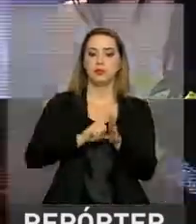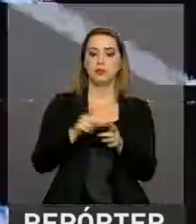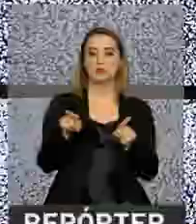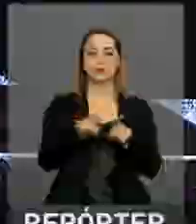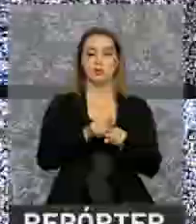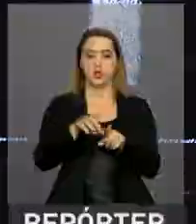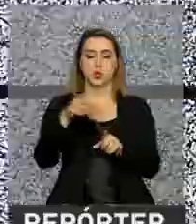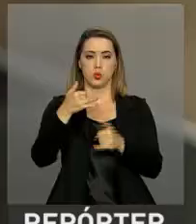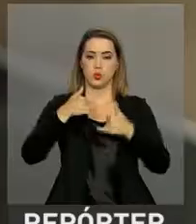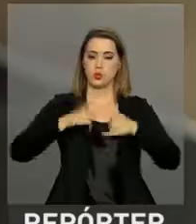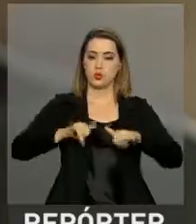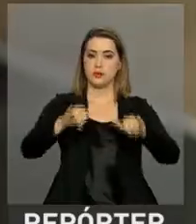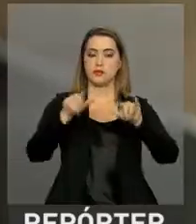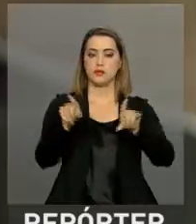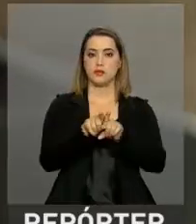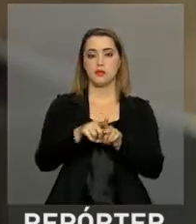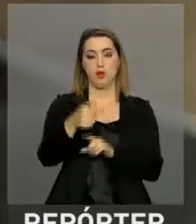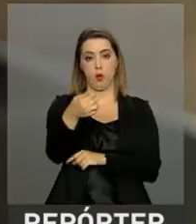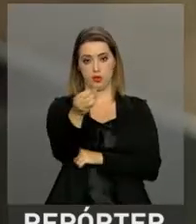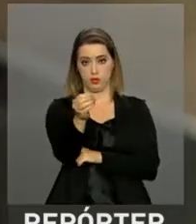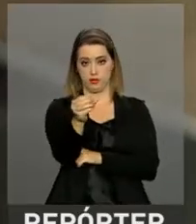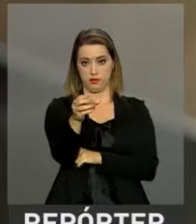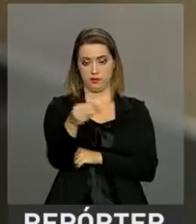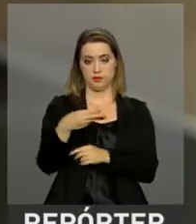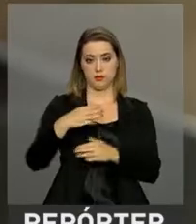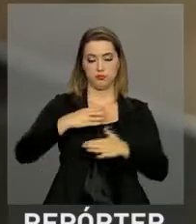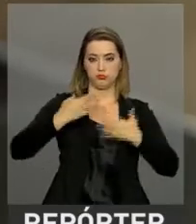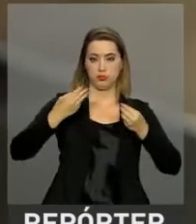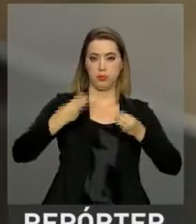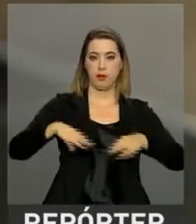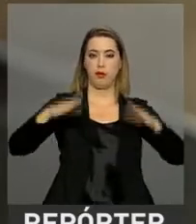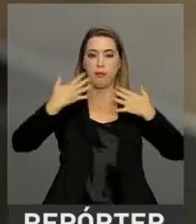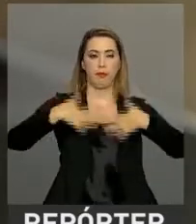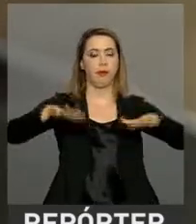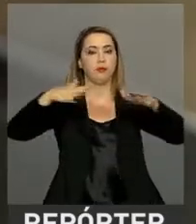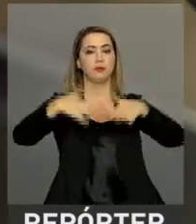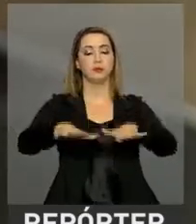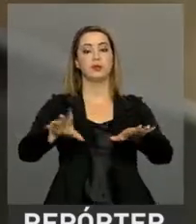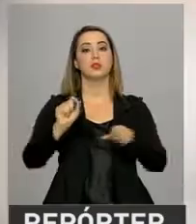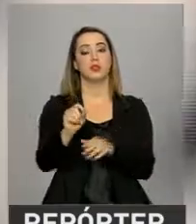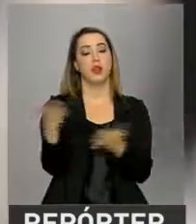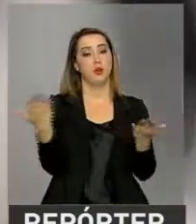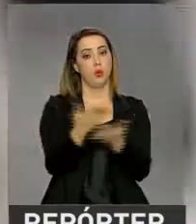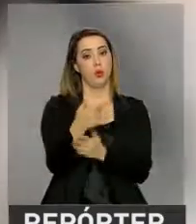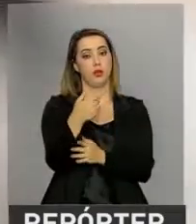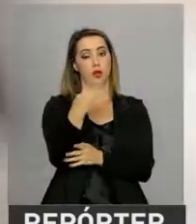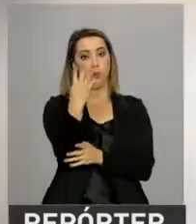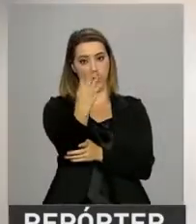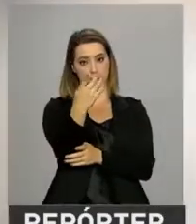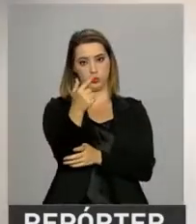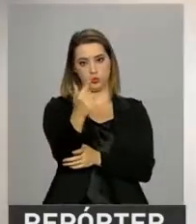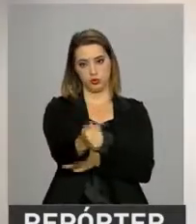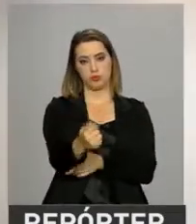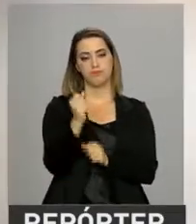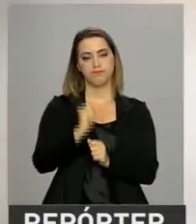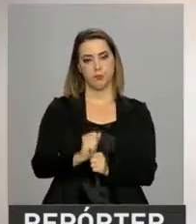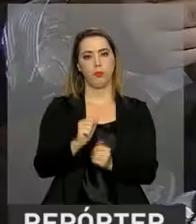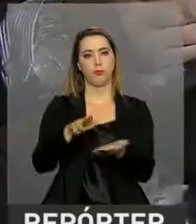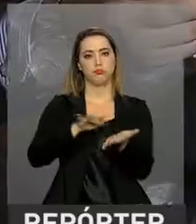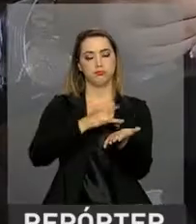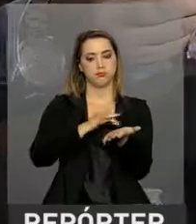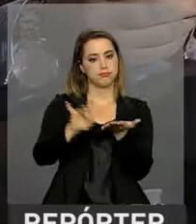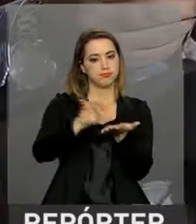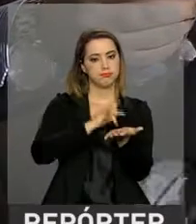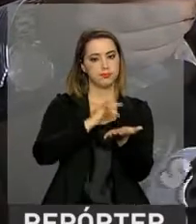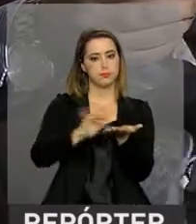para ser transmitido abre espaço para a ampliação da oferta do serviço de 4g para telefones celulares